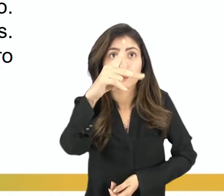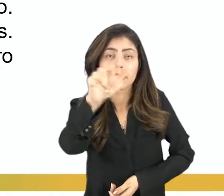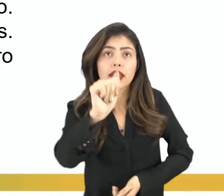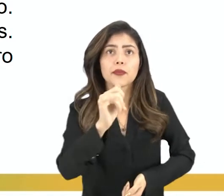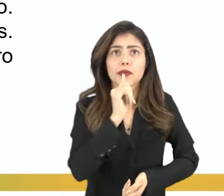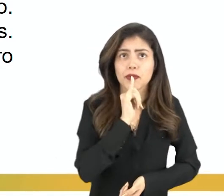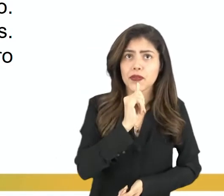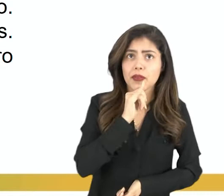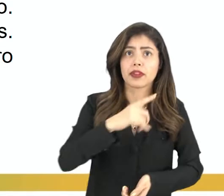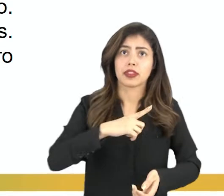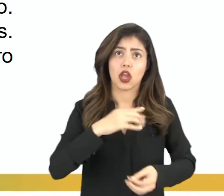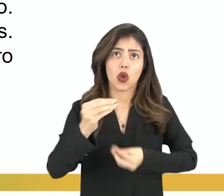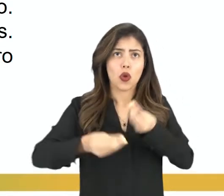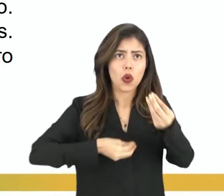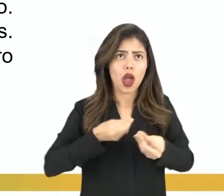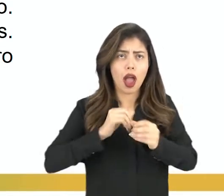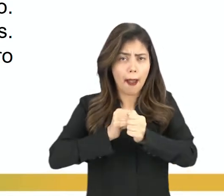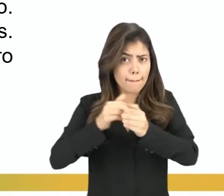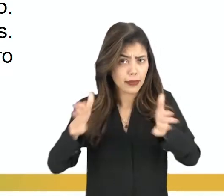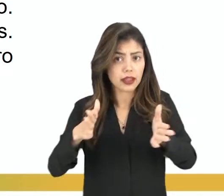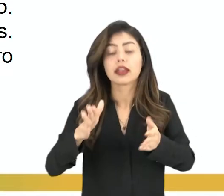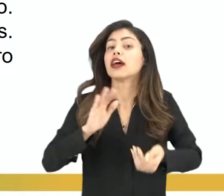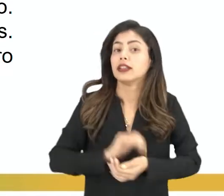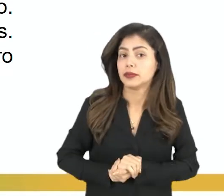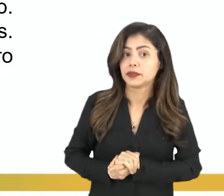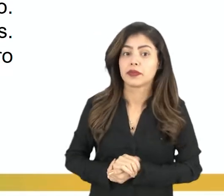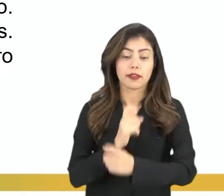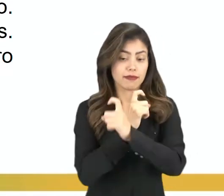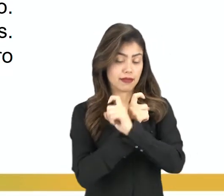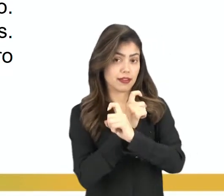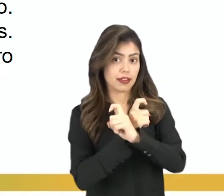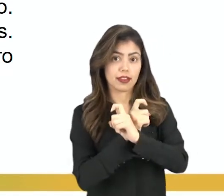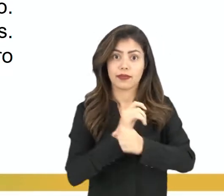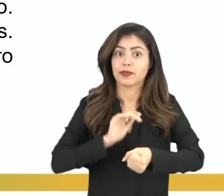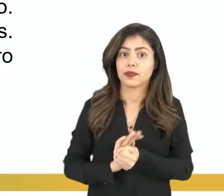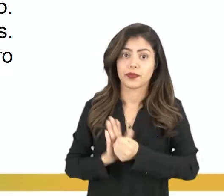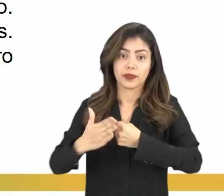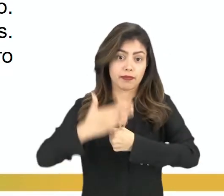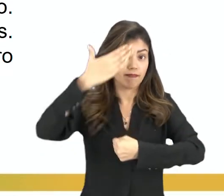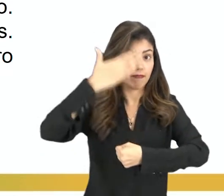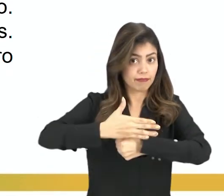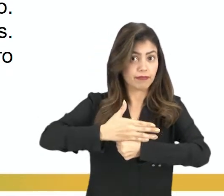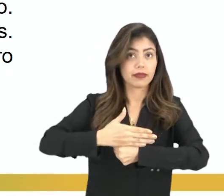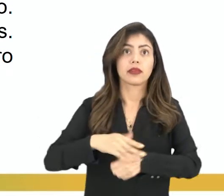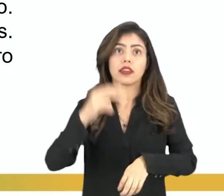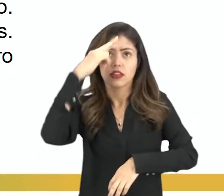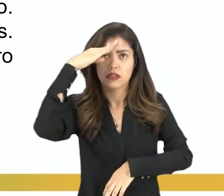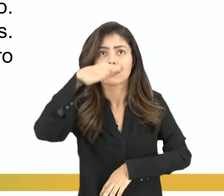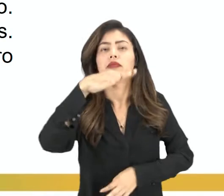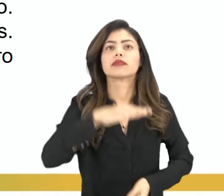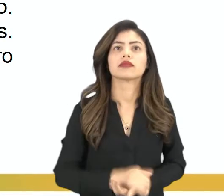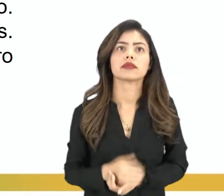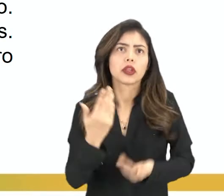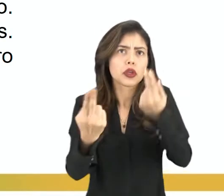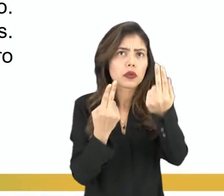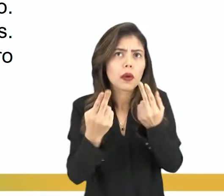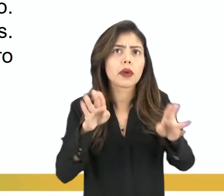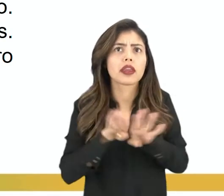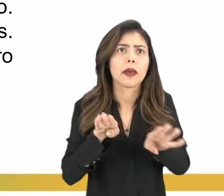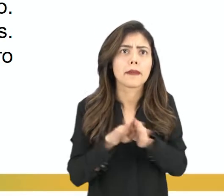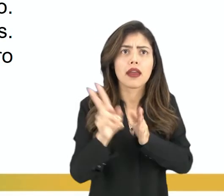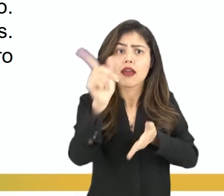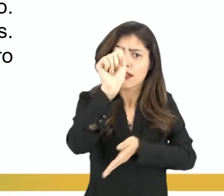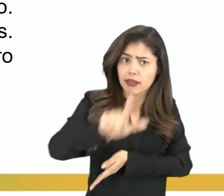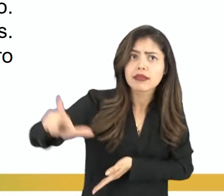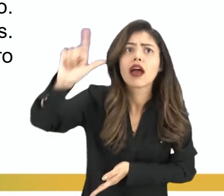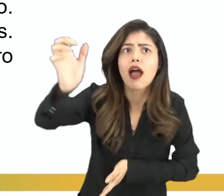por exemplo, satirizava de modo aberto o nazismo, o fascismo e seus líderes.